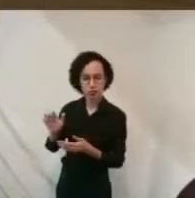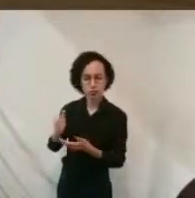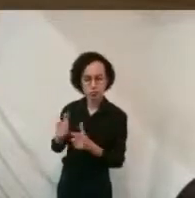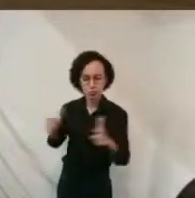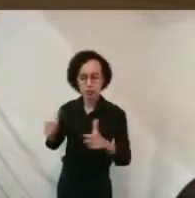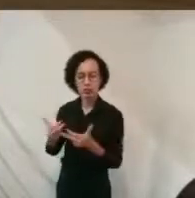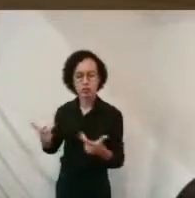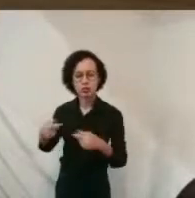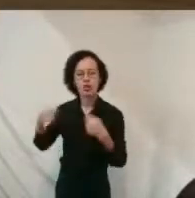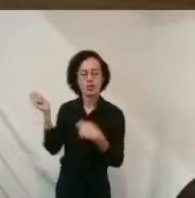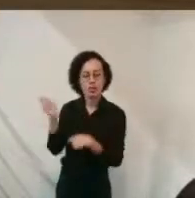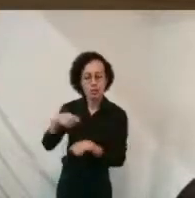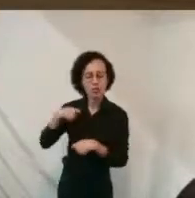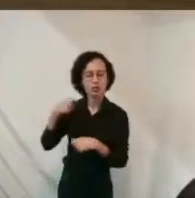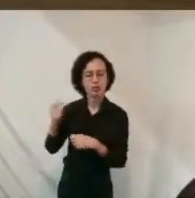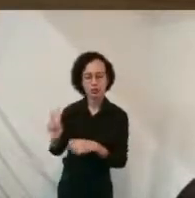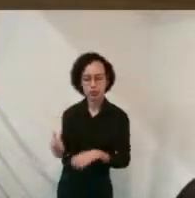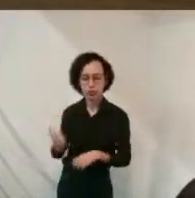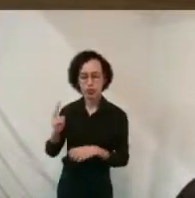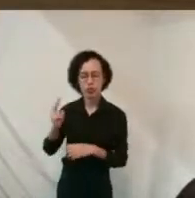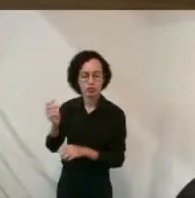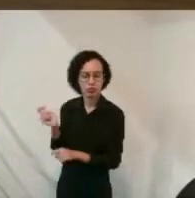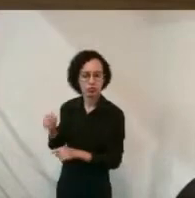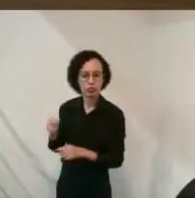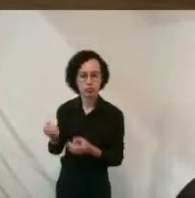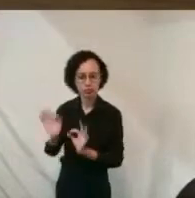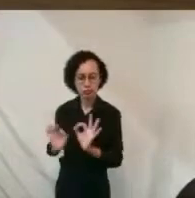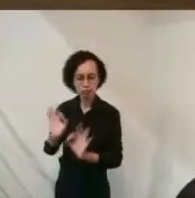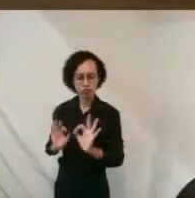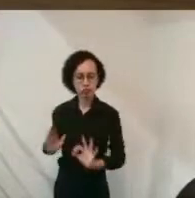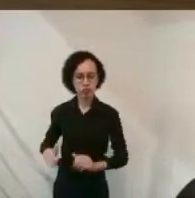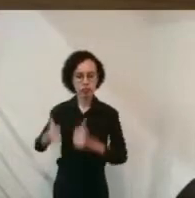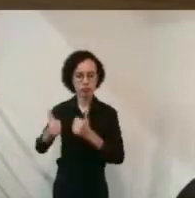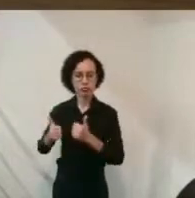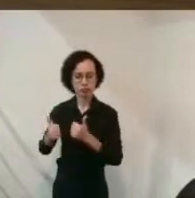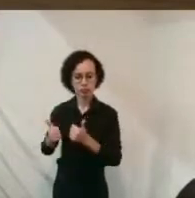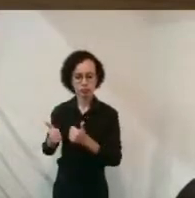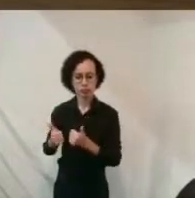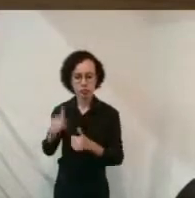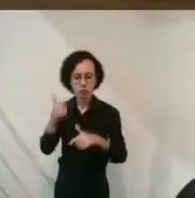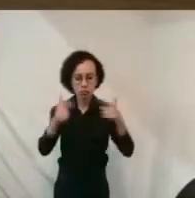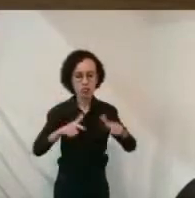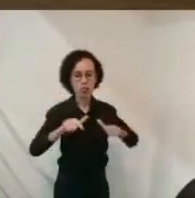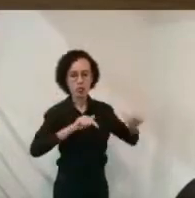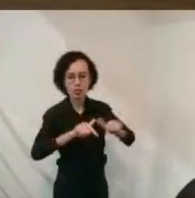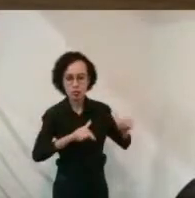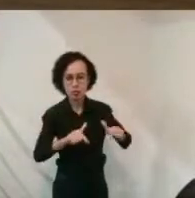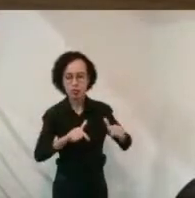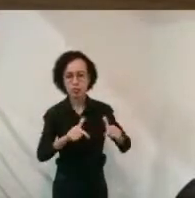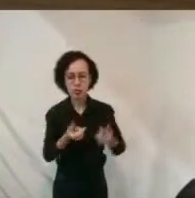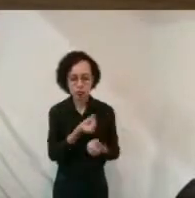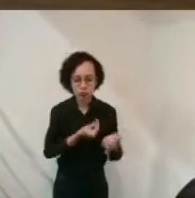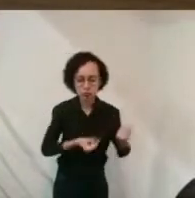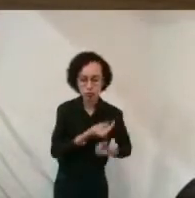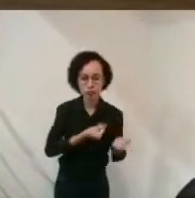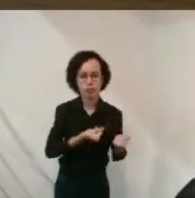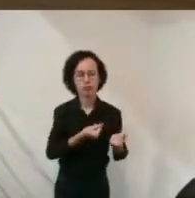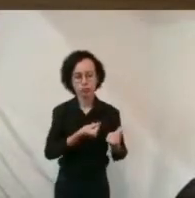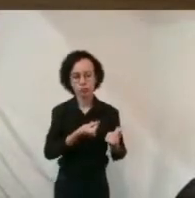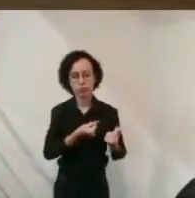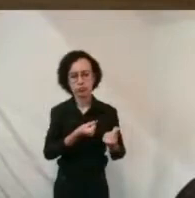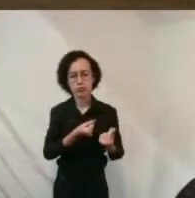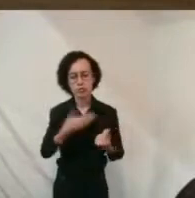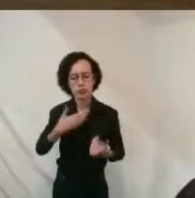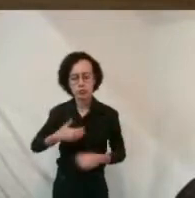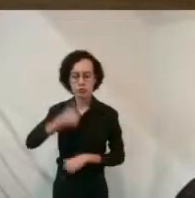gerar valor, podemos gerar trabalho, podemos gerar renda, podemos gerar